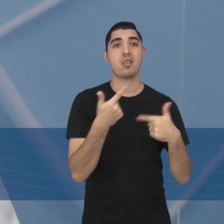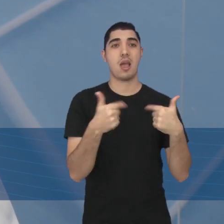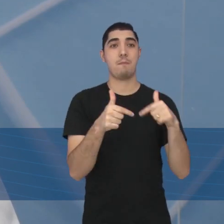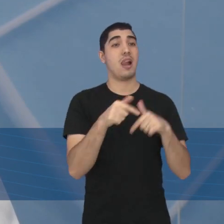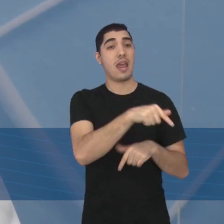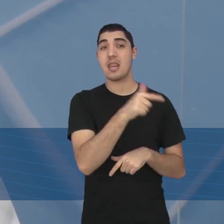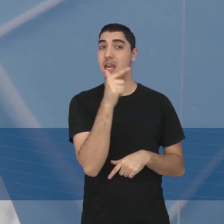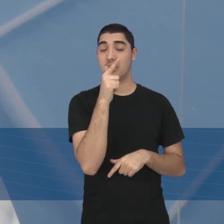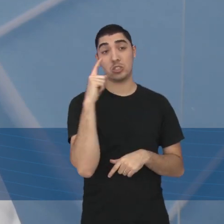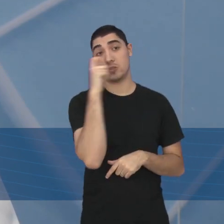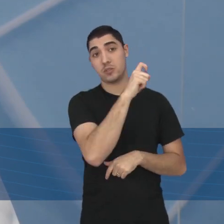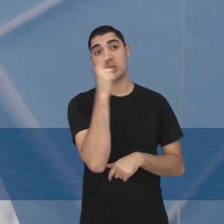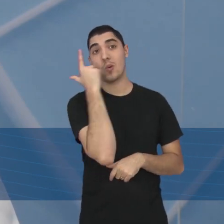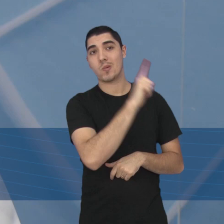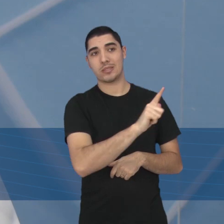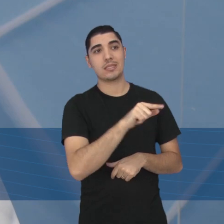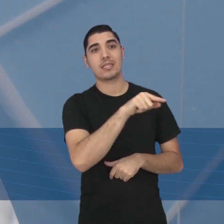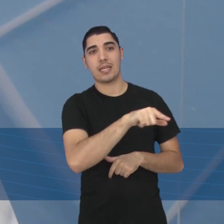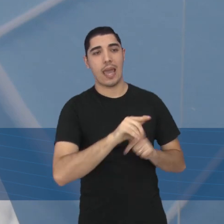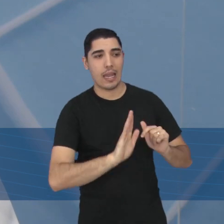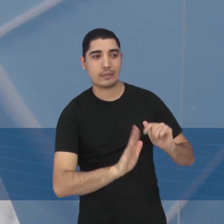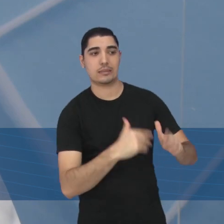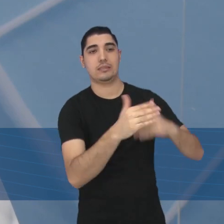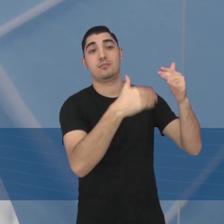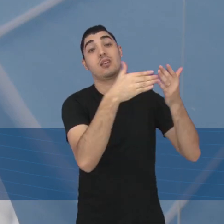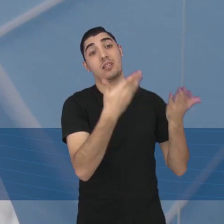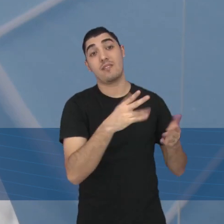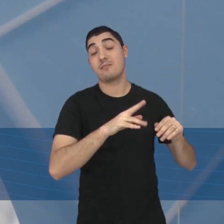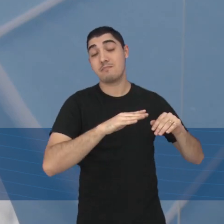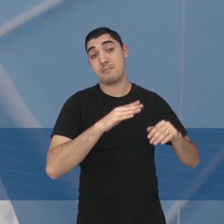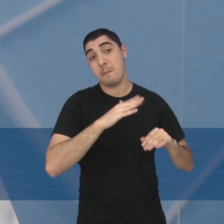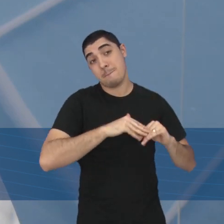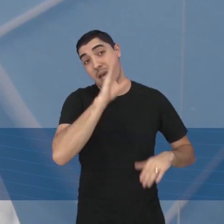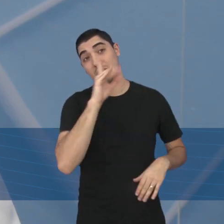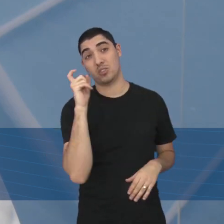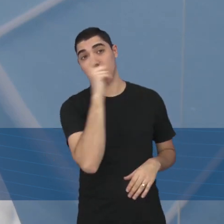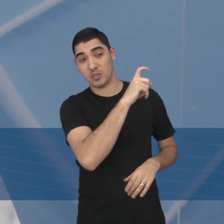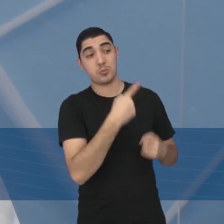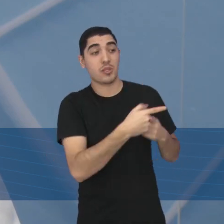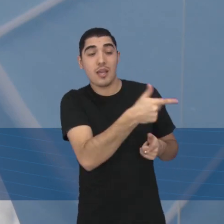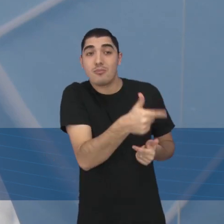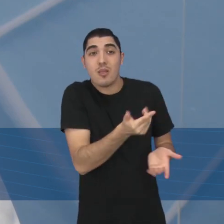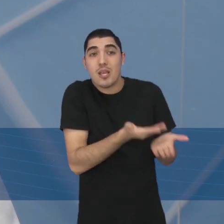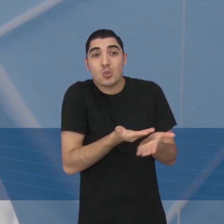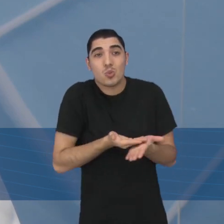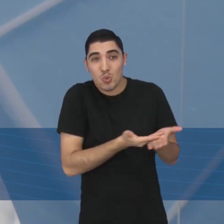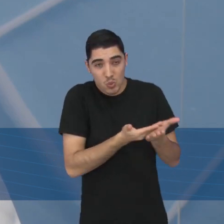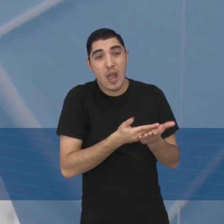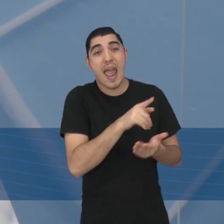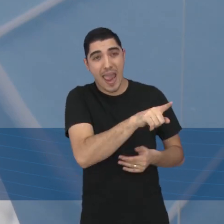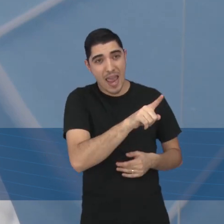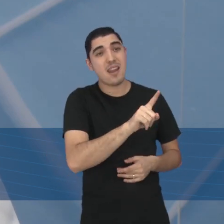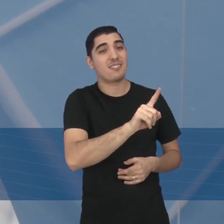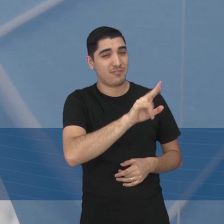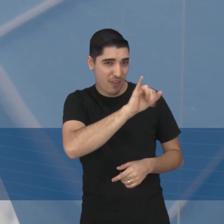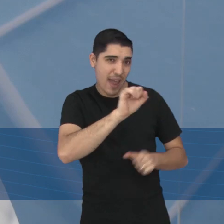crescer, né? Dentro de um sistema, né? Fica mais difícil porque ela não tem estudo. Ela contribui sim para o nível de pobreza, continuar